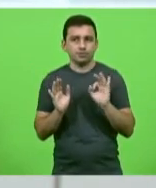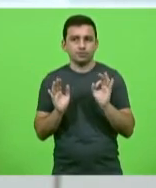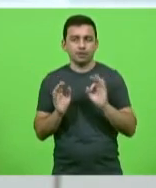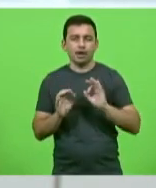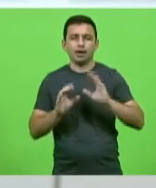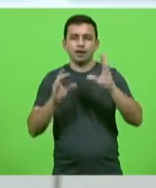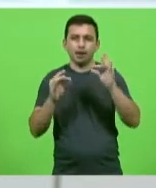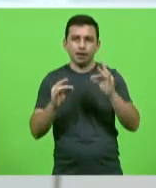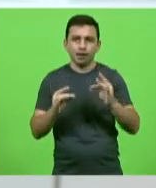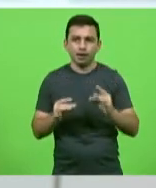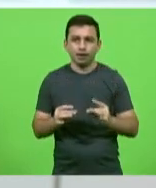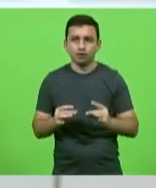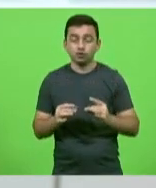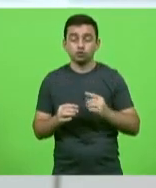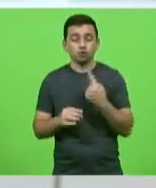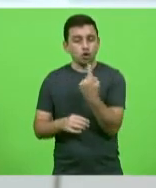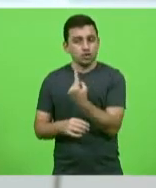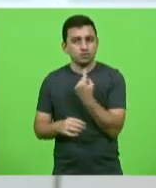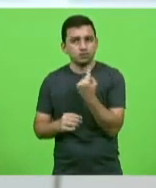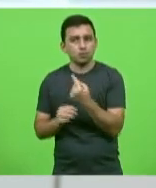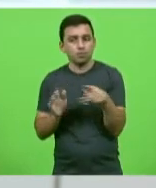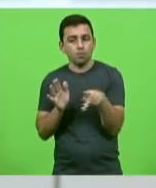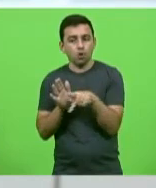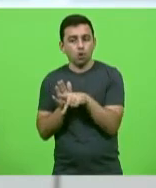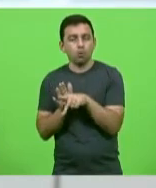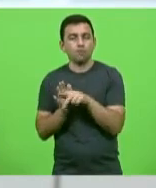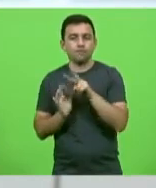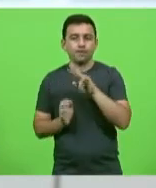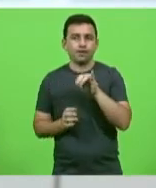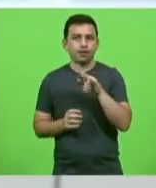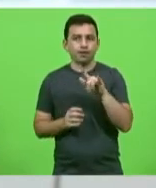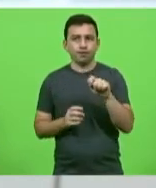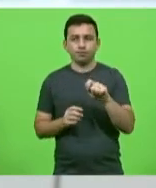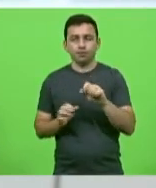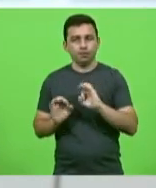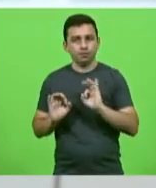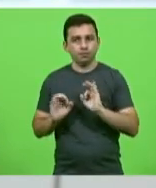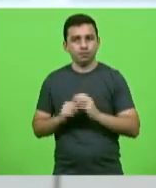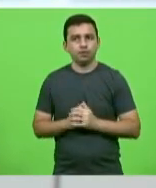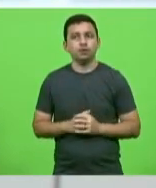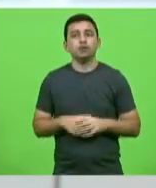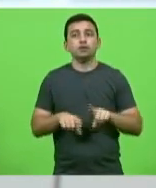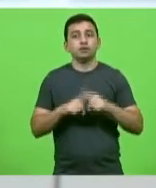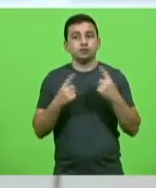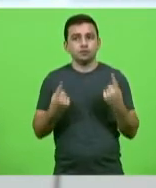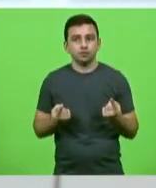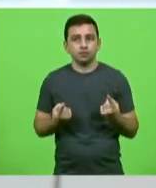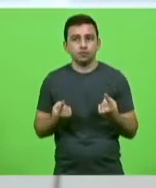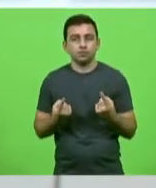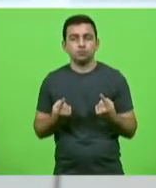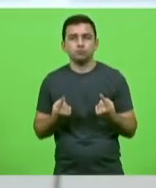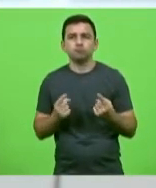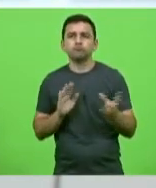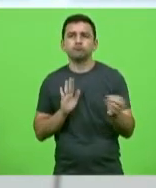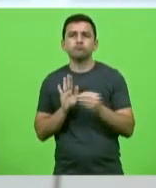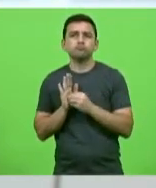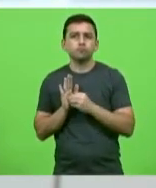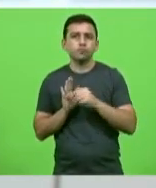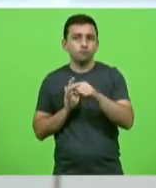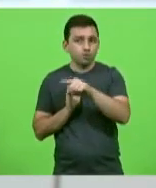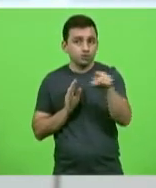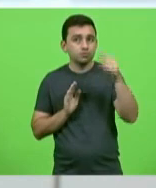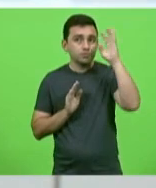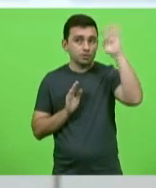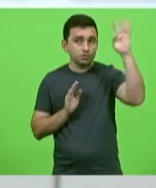elaborada de forma independente pela vida média por tudo quanto posto pense que o